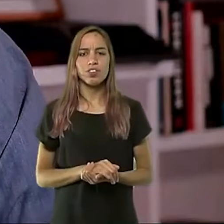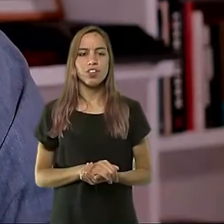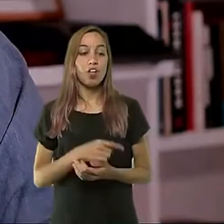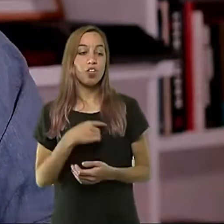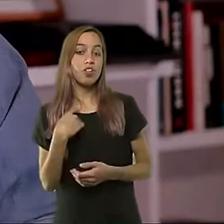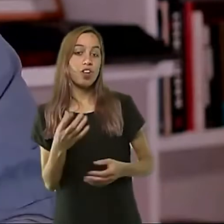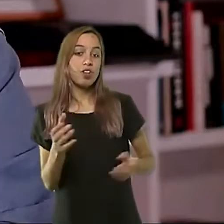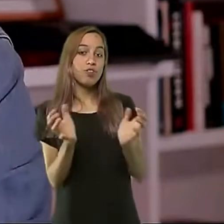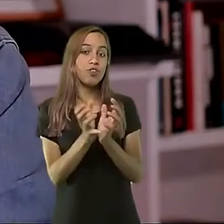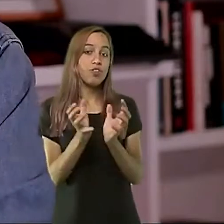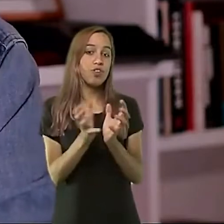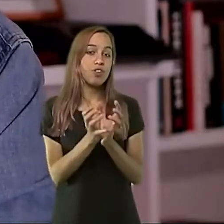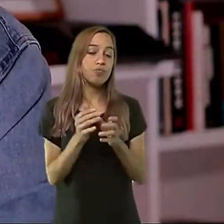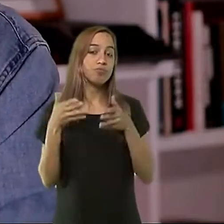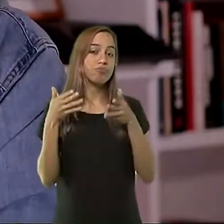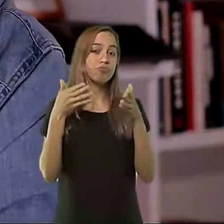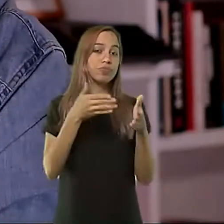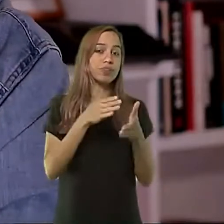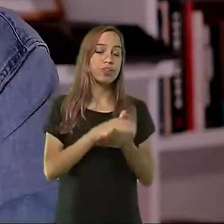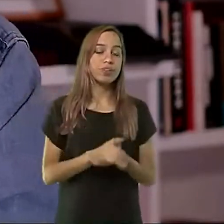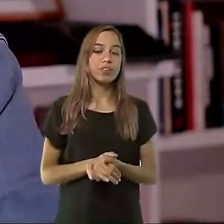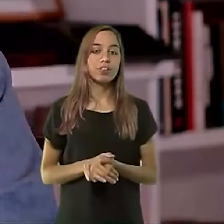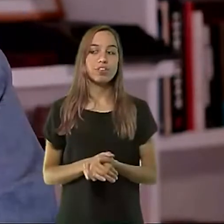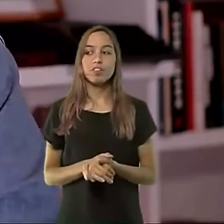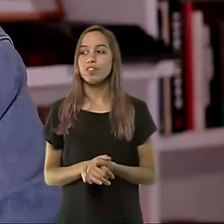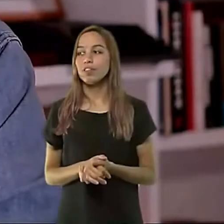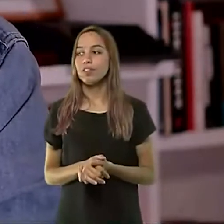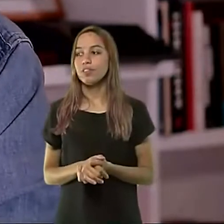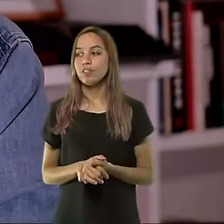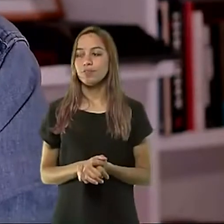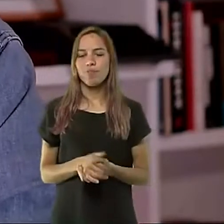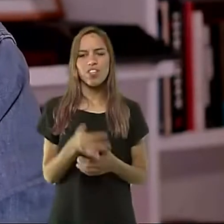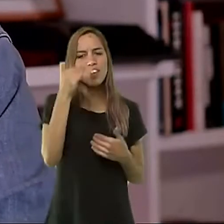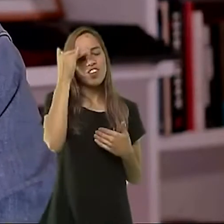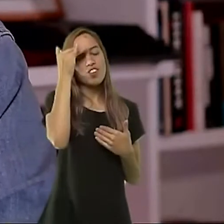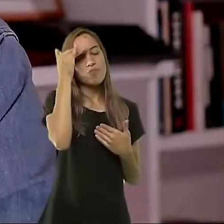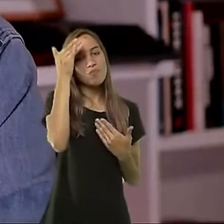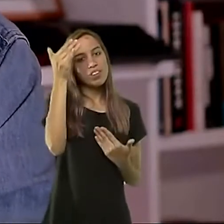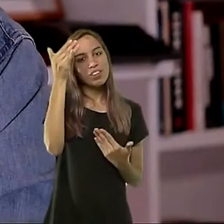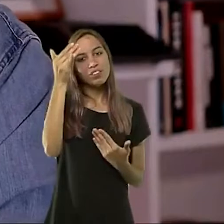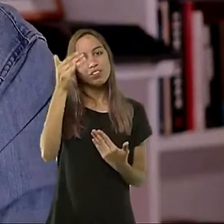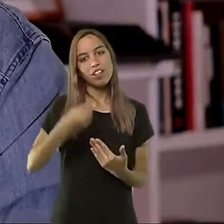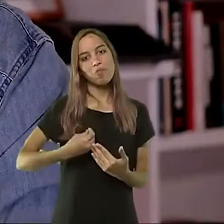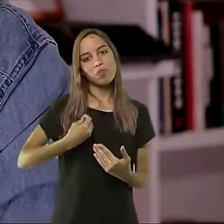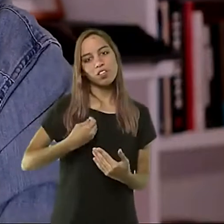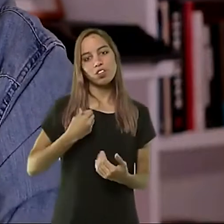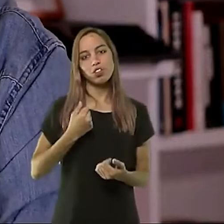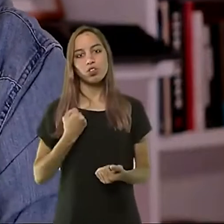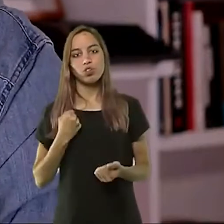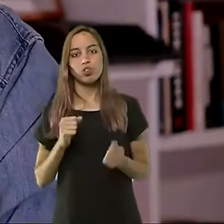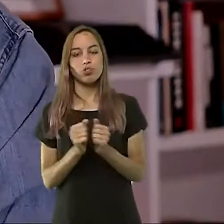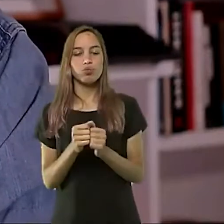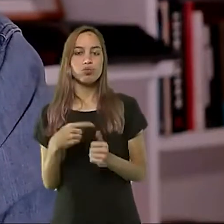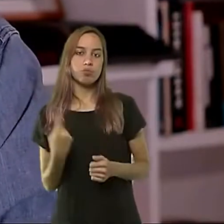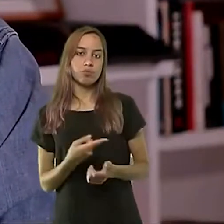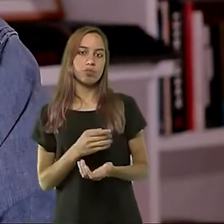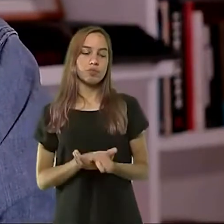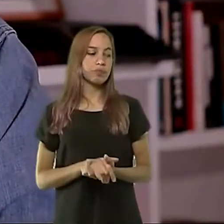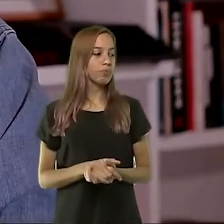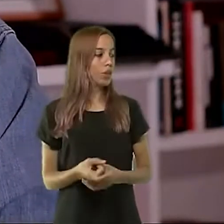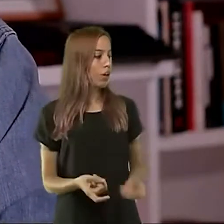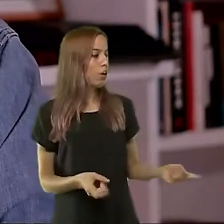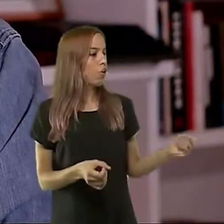chegando. Zé Eustáquio Machado, obrigado por estar conosco. Mas vamos voltar para a literatura,